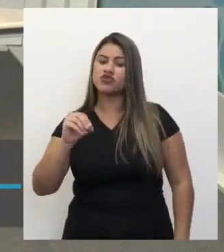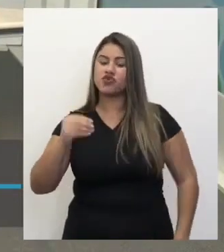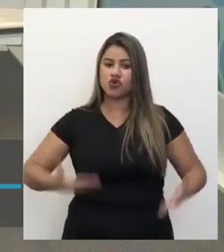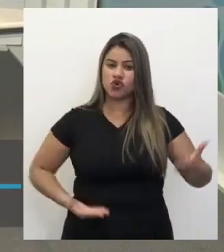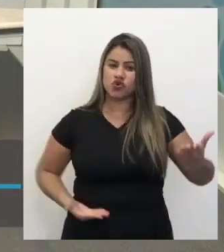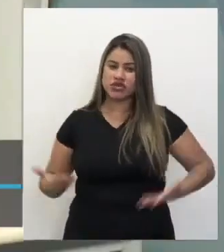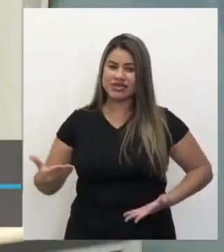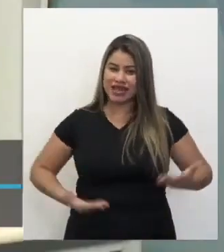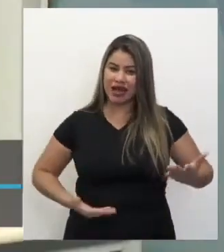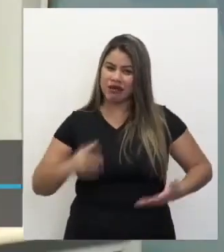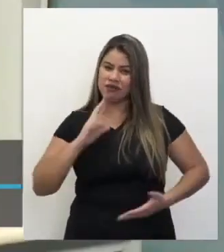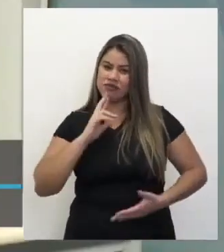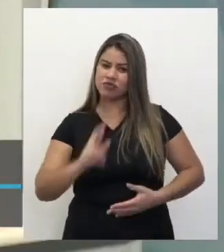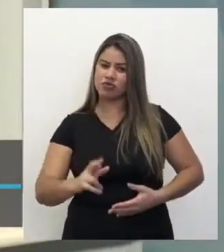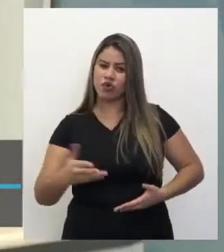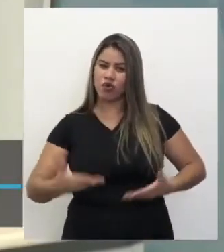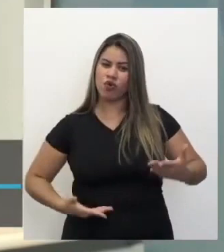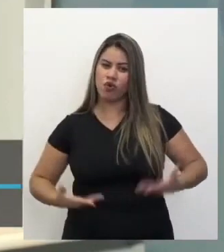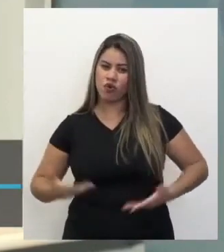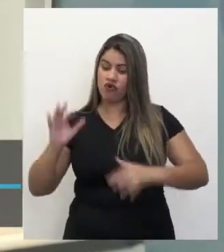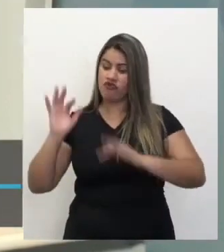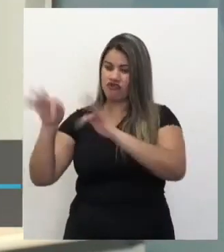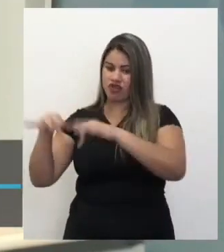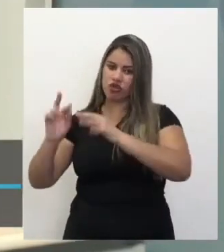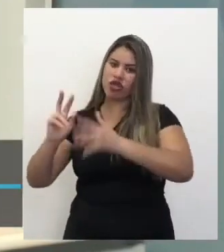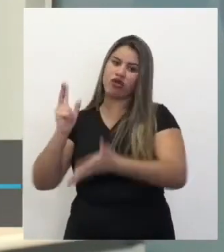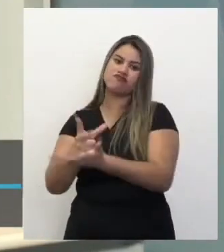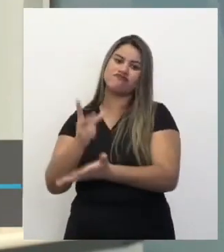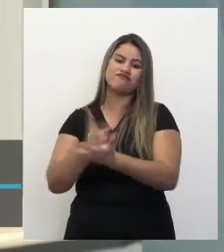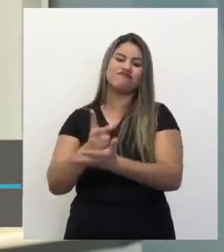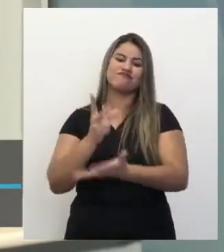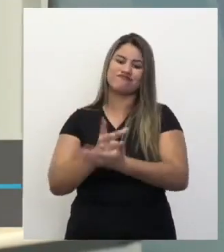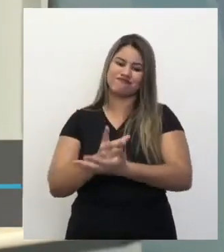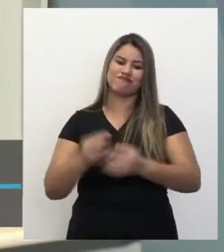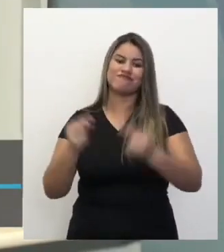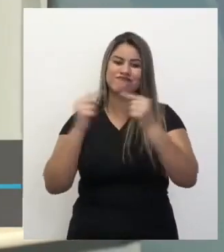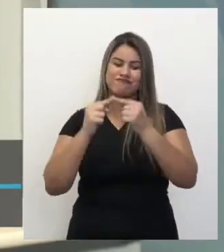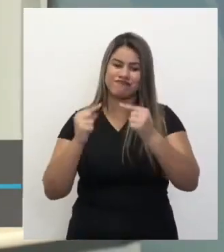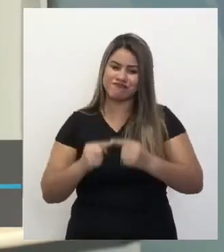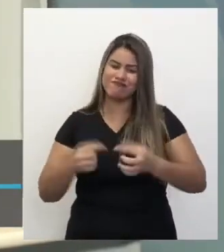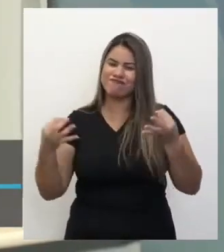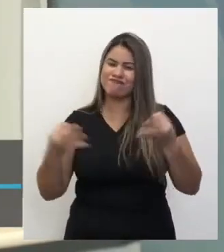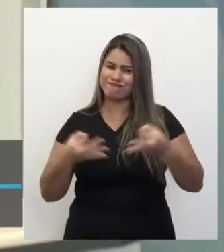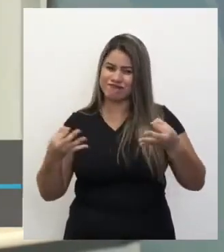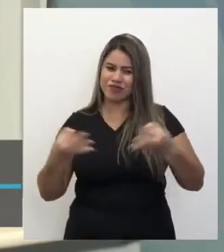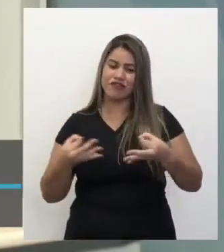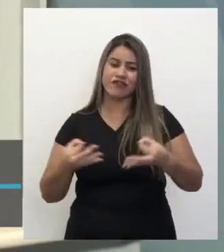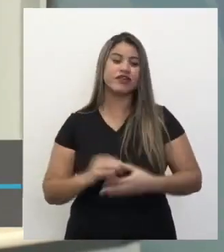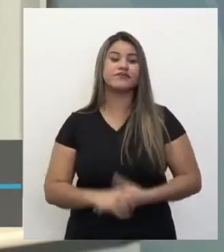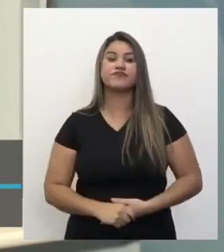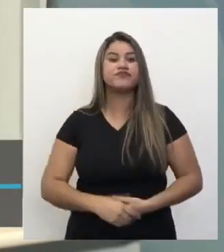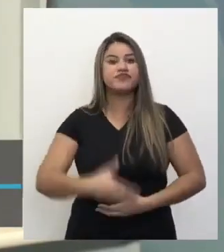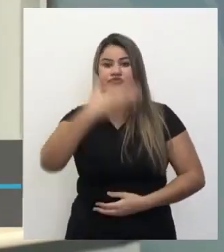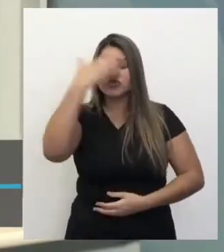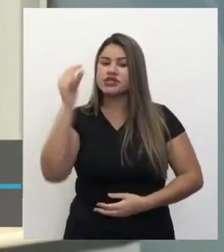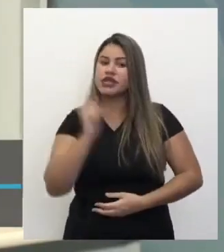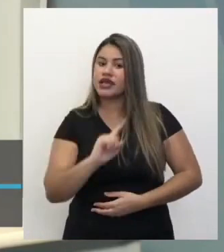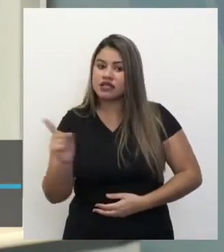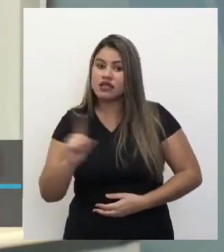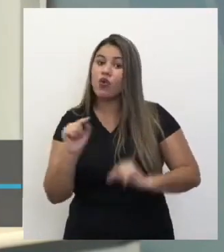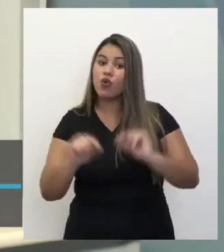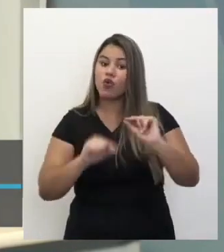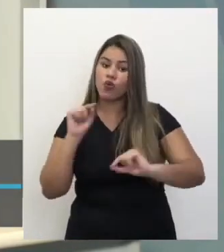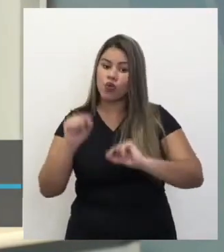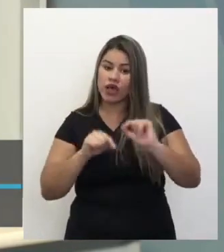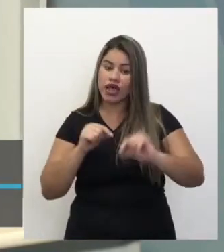que faziam com que o feudalismo funcionasse, né? Tá perfeito. E, gente, não percam de vista o seguinte,